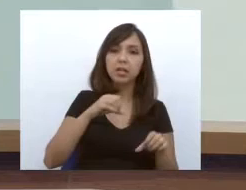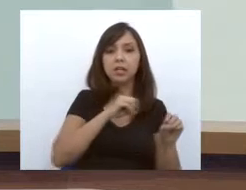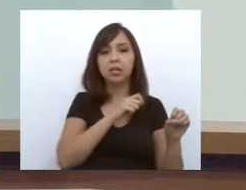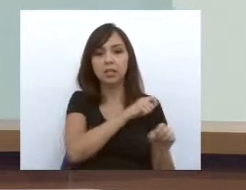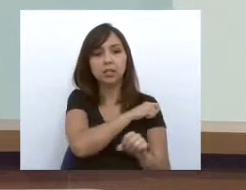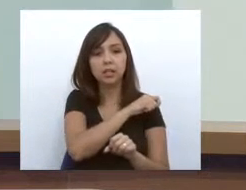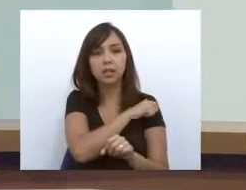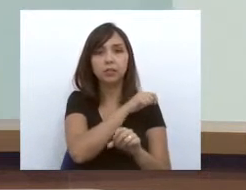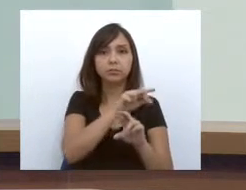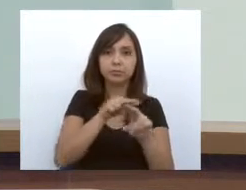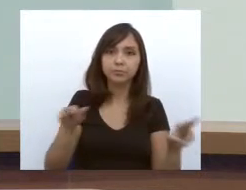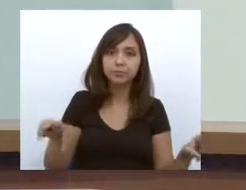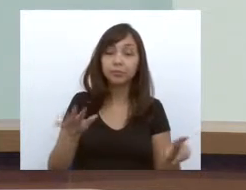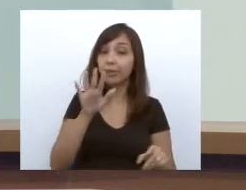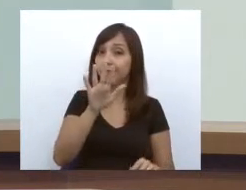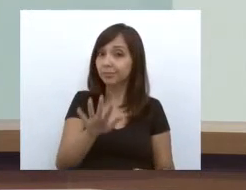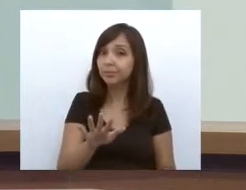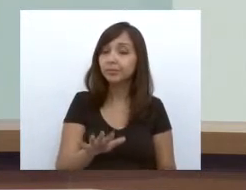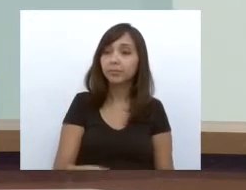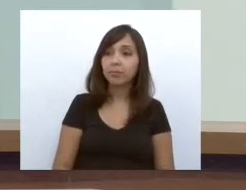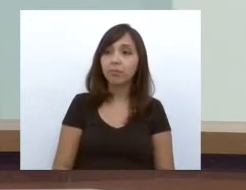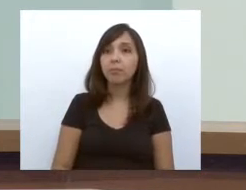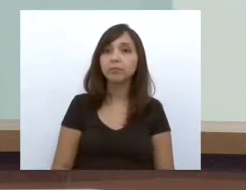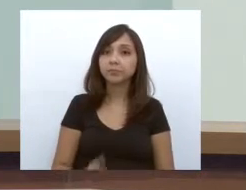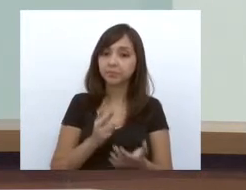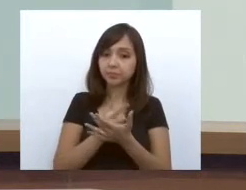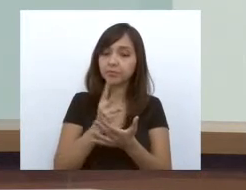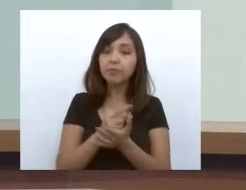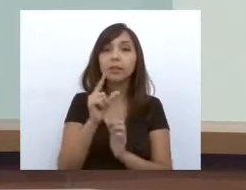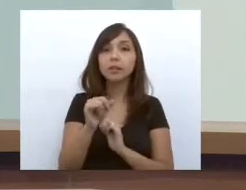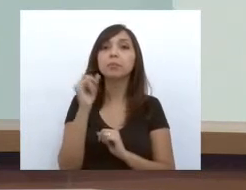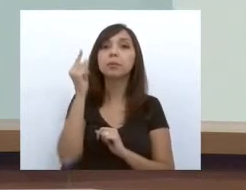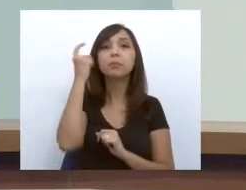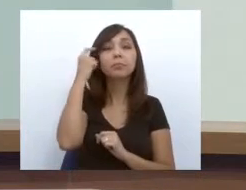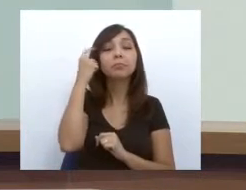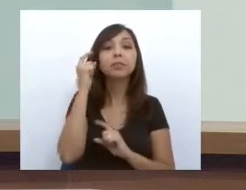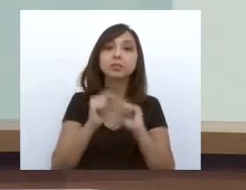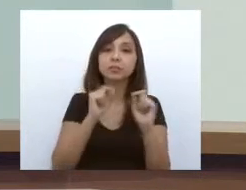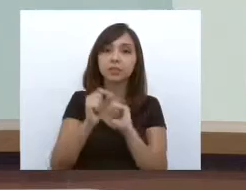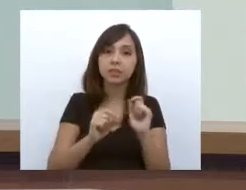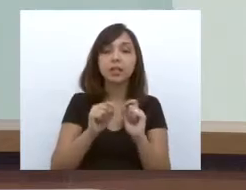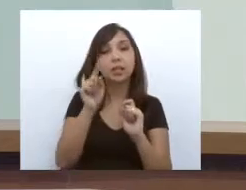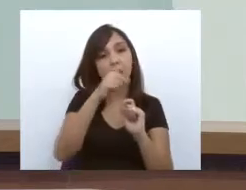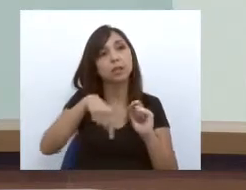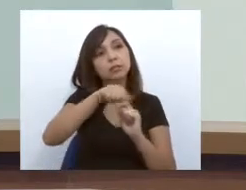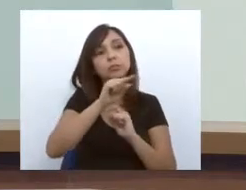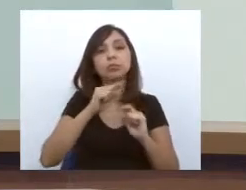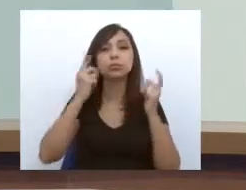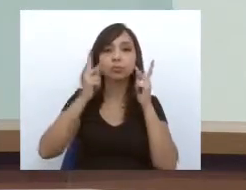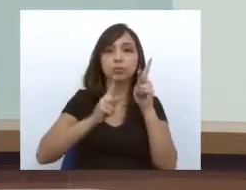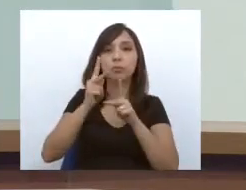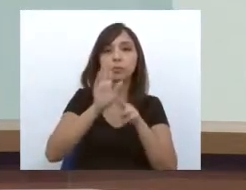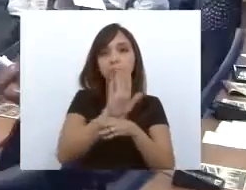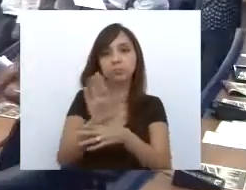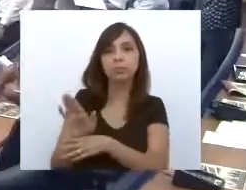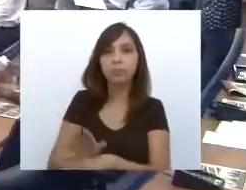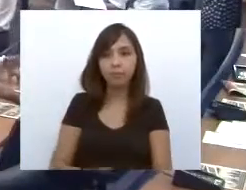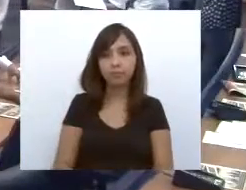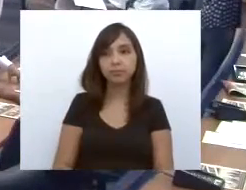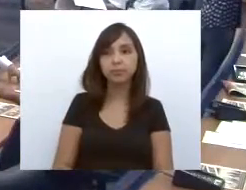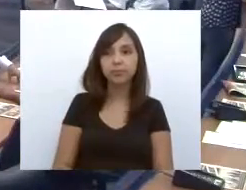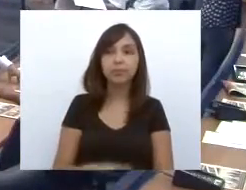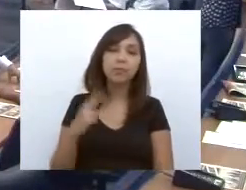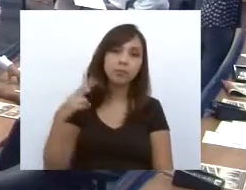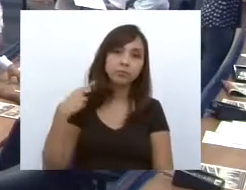com a municipalidade, mas sempre pensando no bem da população da nossa cidade. Com a